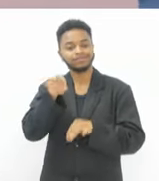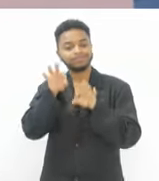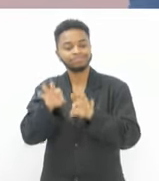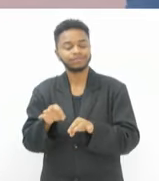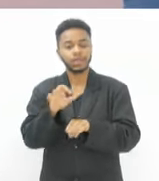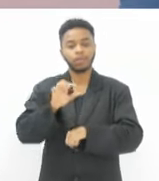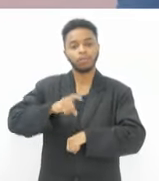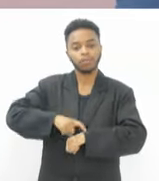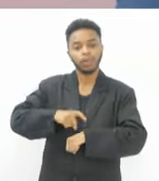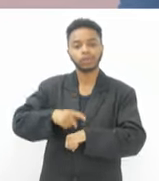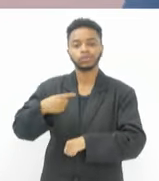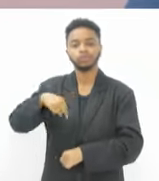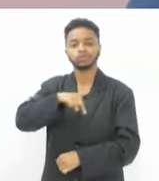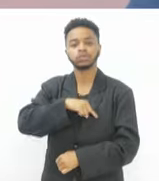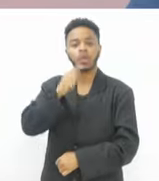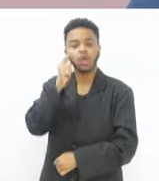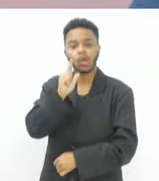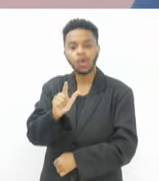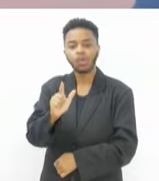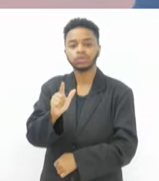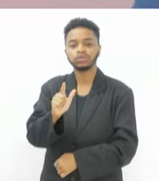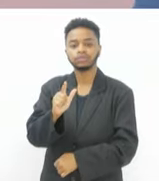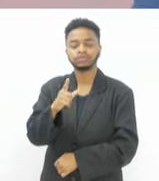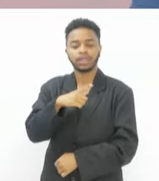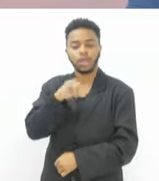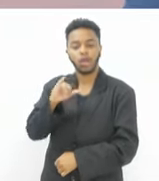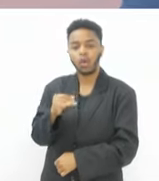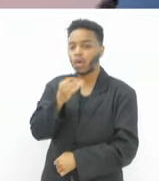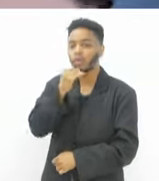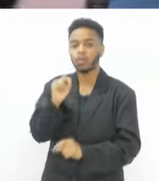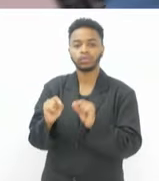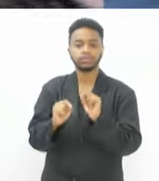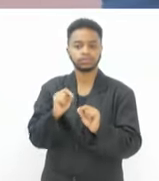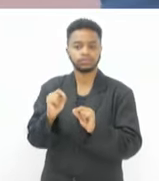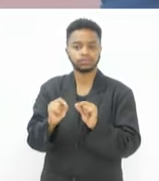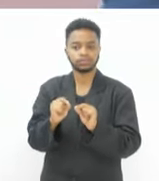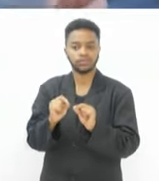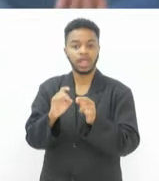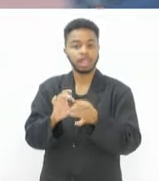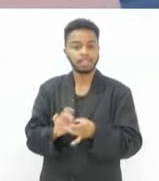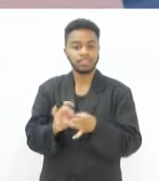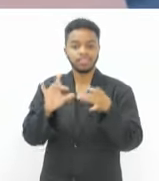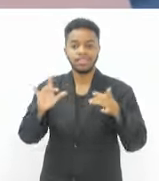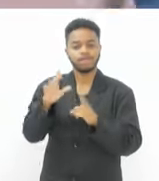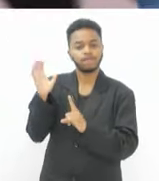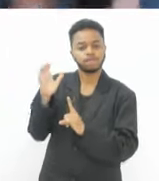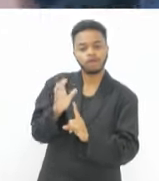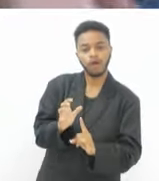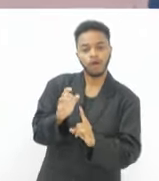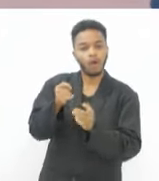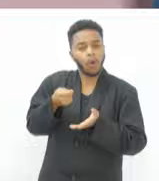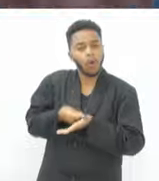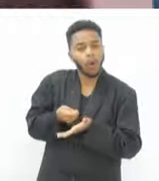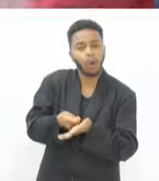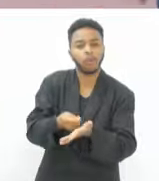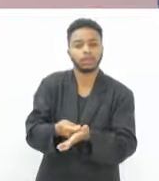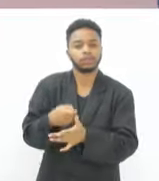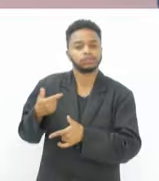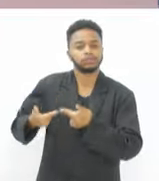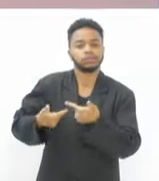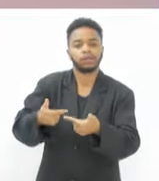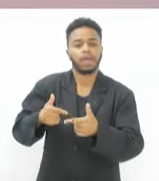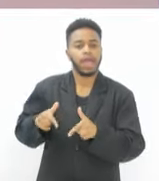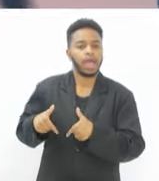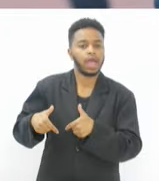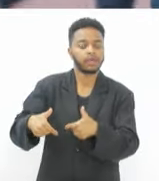nós podemos ter uma oportunidade de ficar livres das pressões, das exigências do dia a dia.